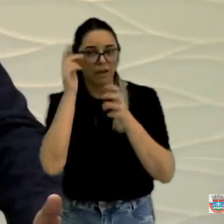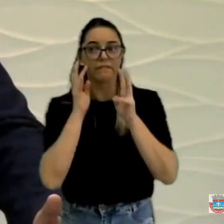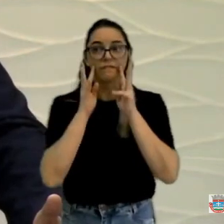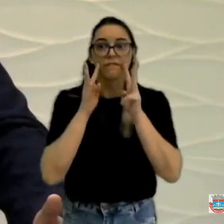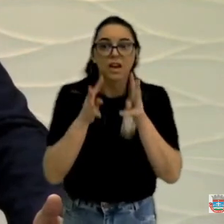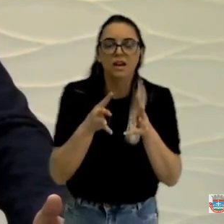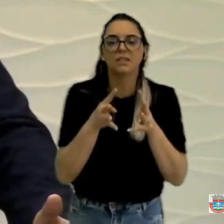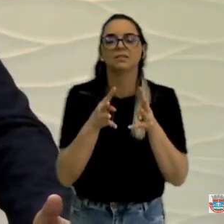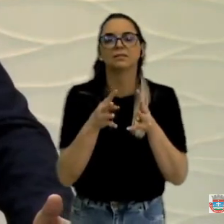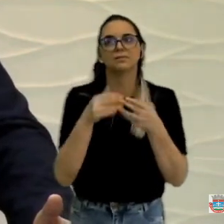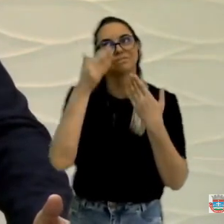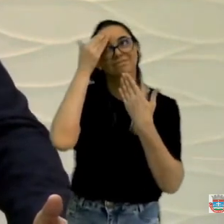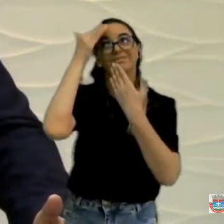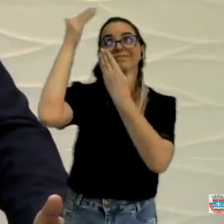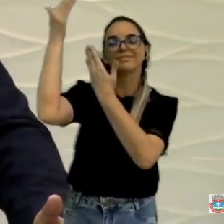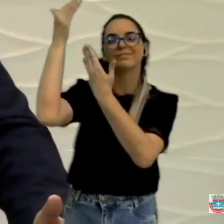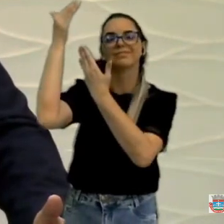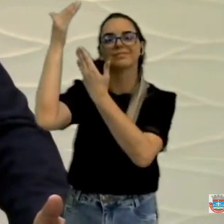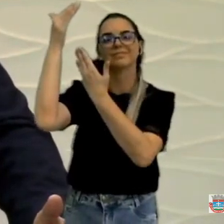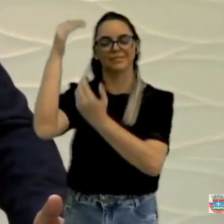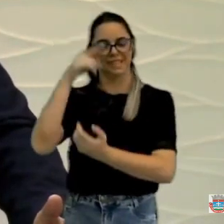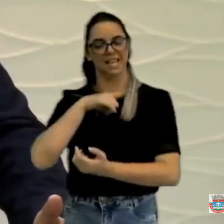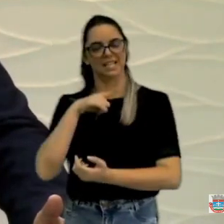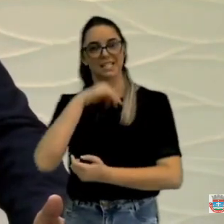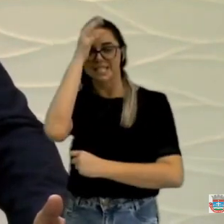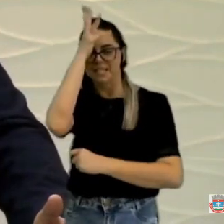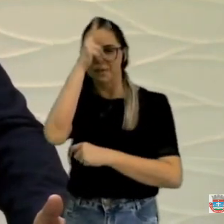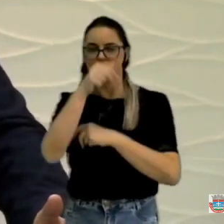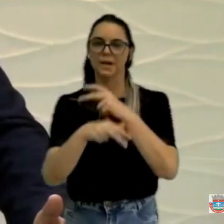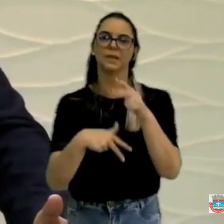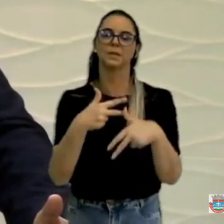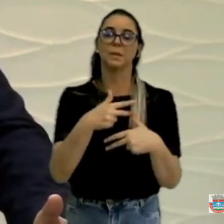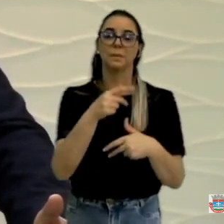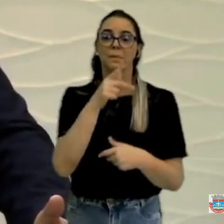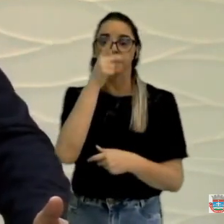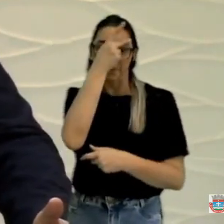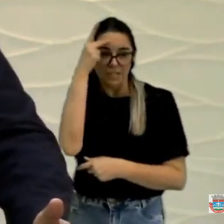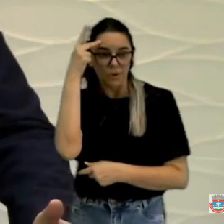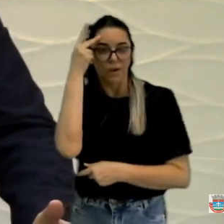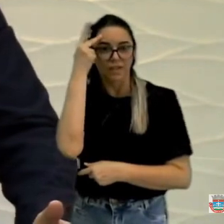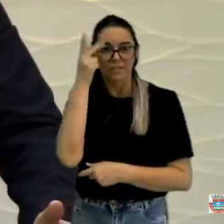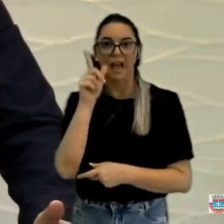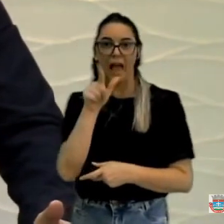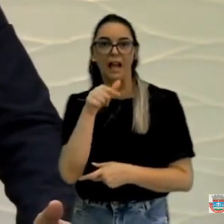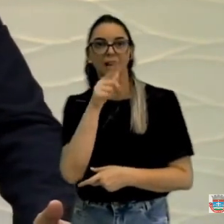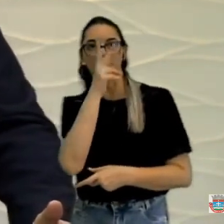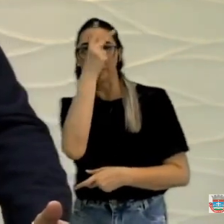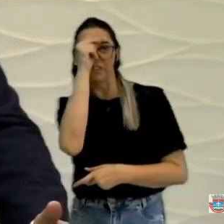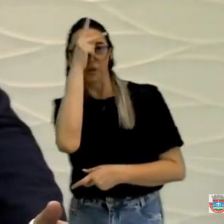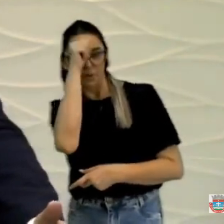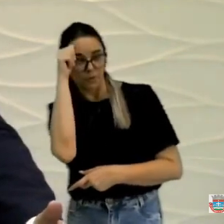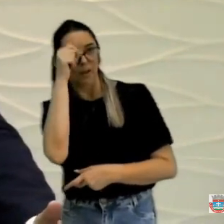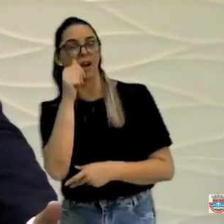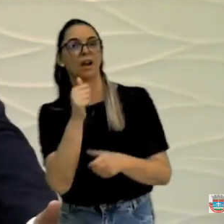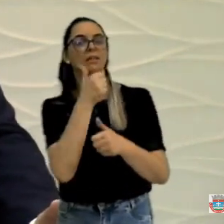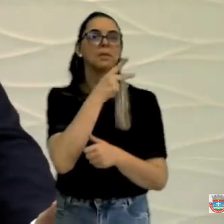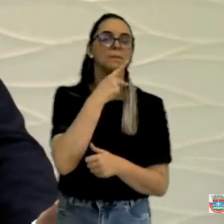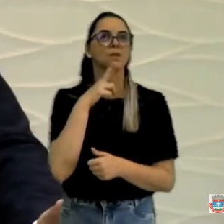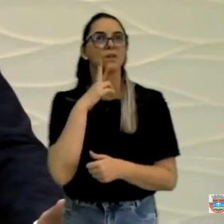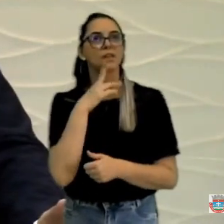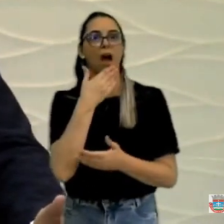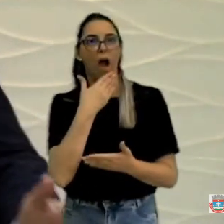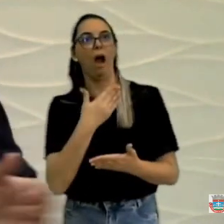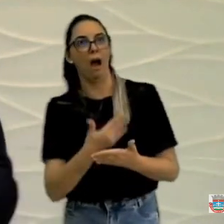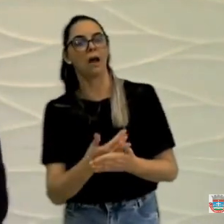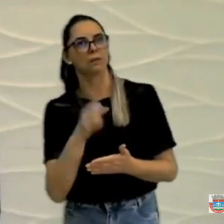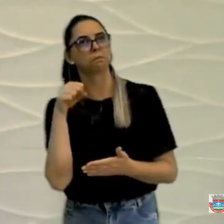Graças a Deus que em São Bento do Una as pessoas têm reconhecido o trabalho do prefeito Alexandre Batté e do vice Paulo Renato. E graças a Deus